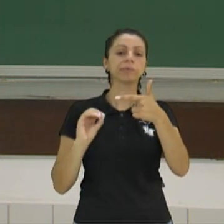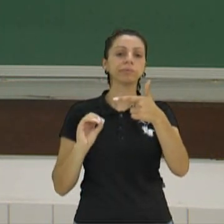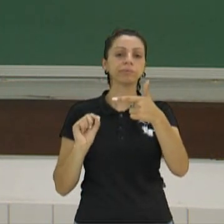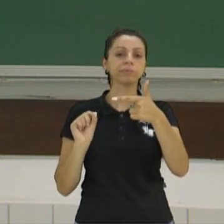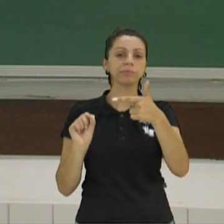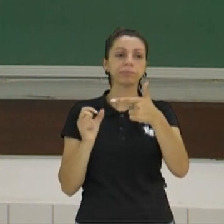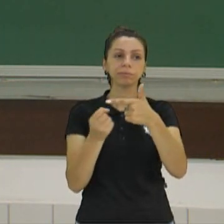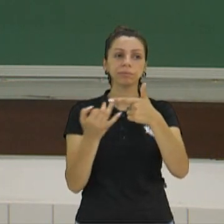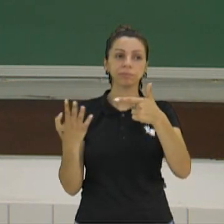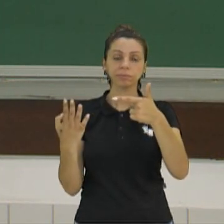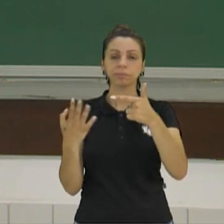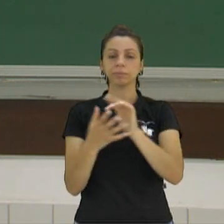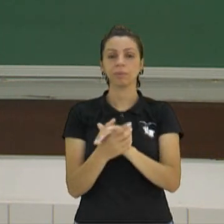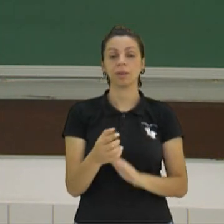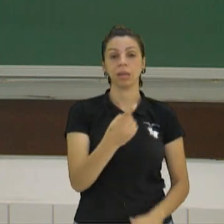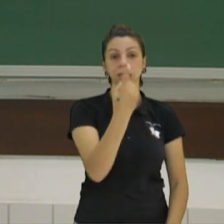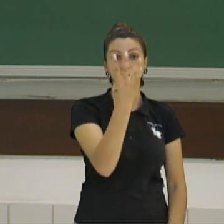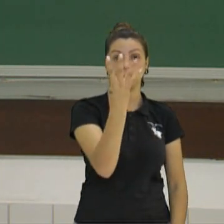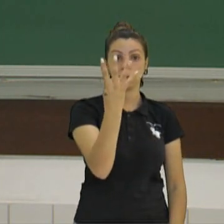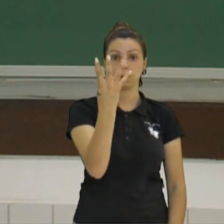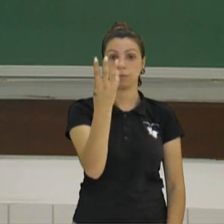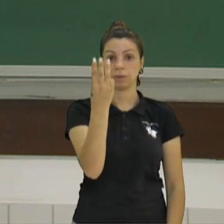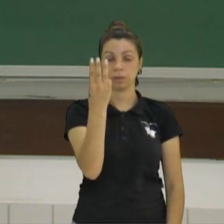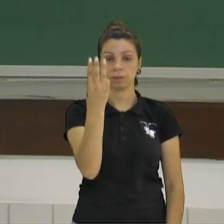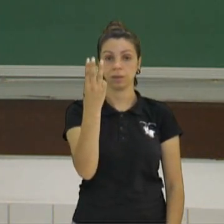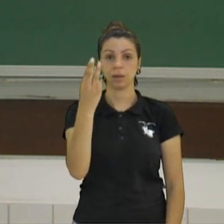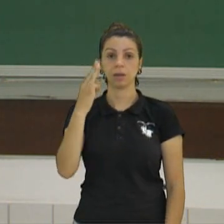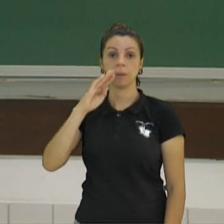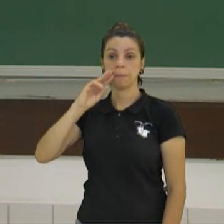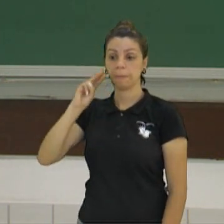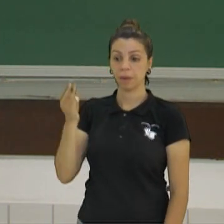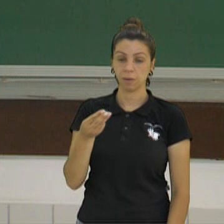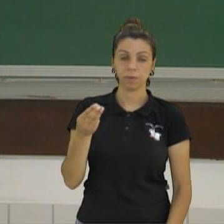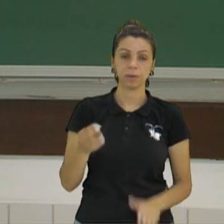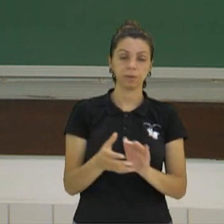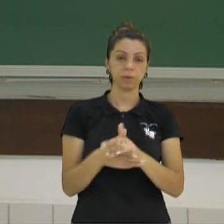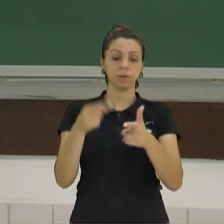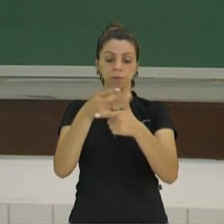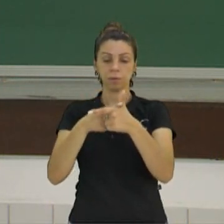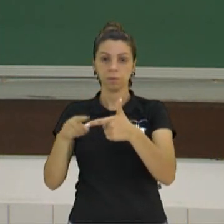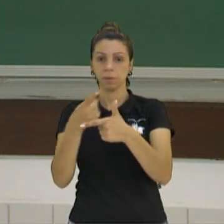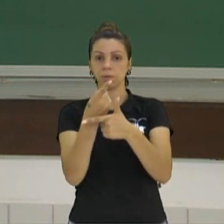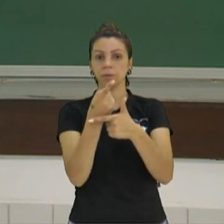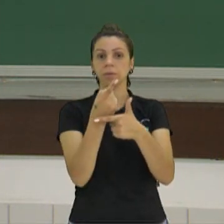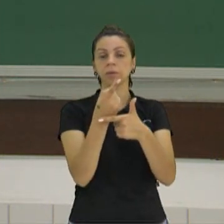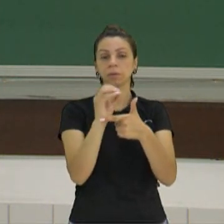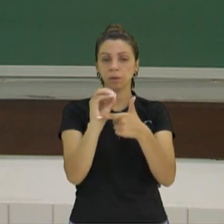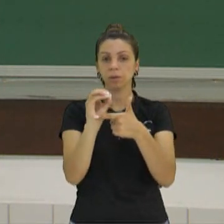formado 143 milhões. Se eu dividir por 10 de novo,